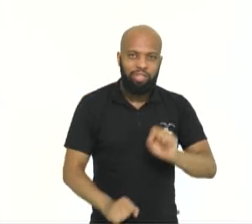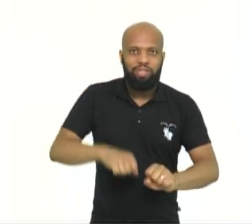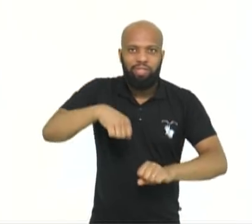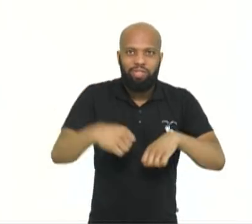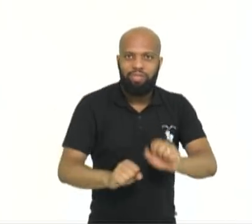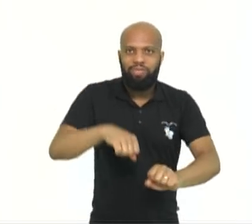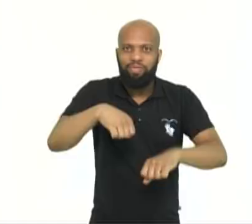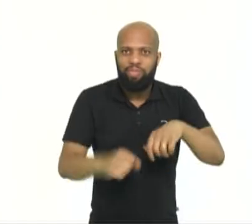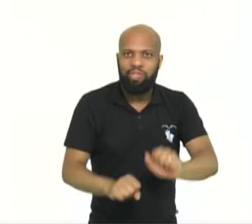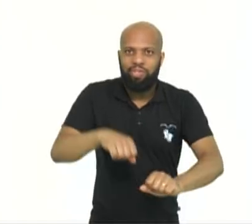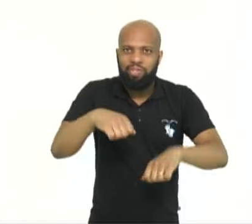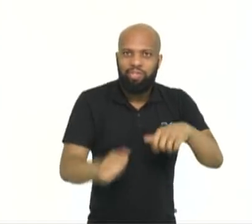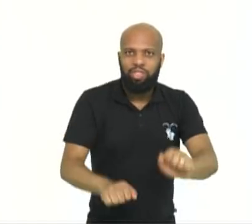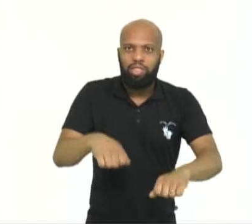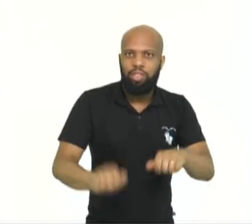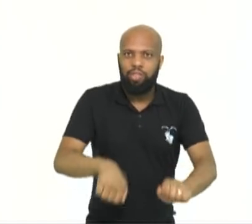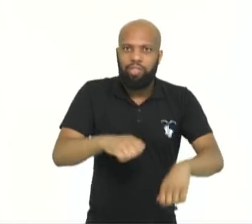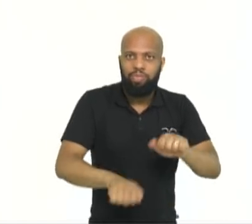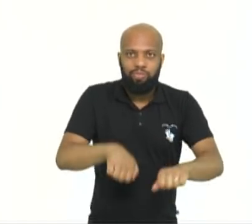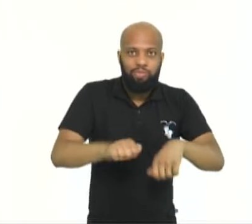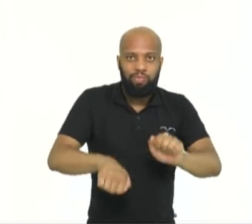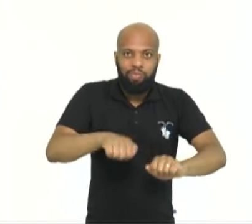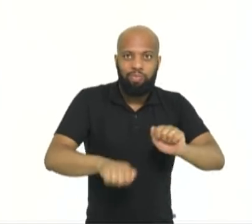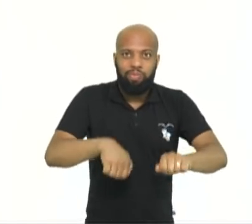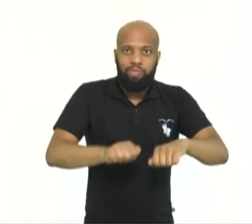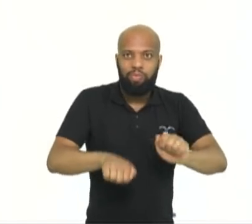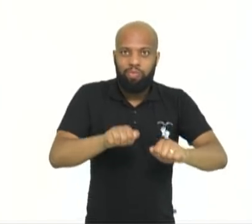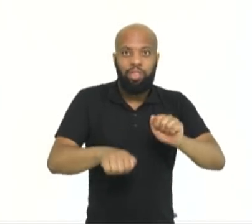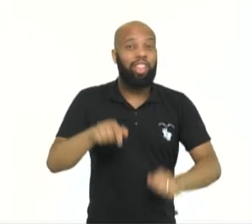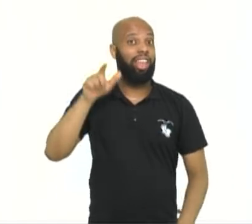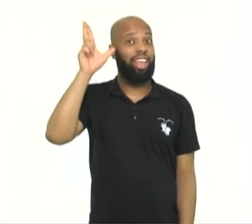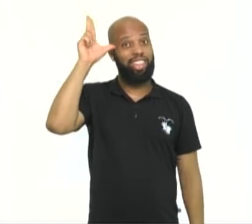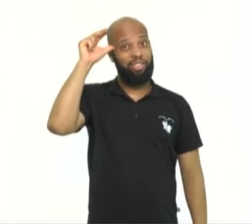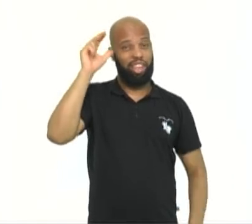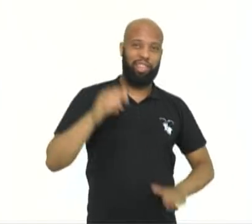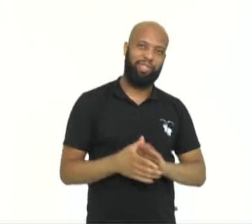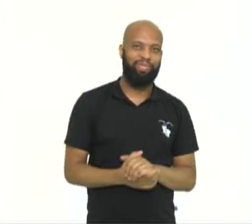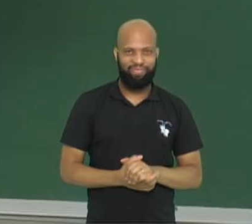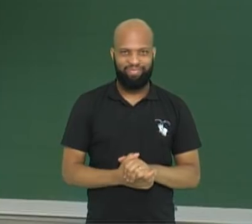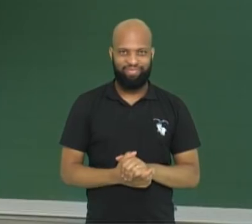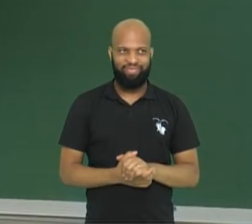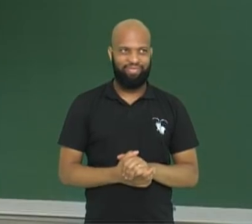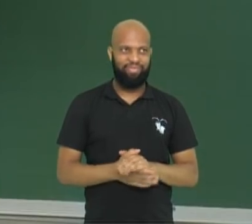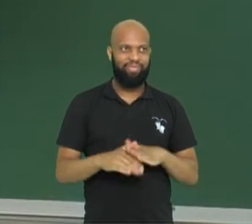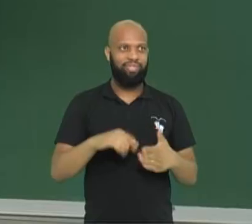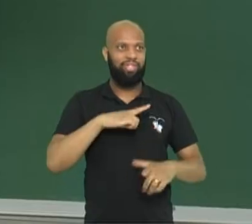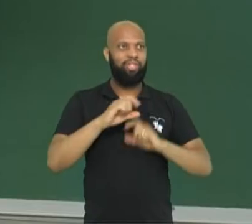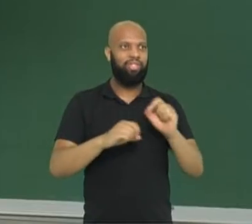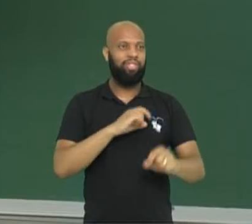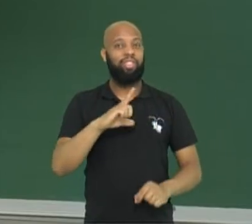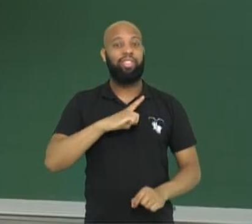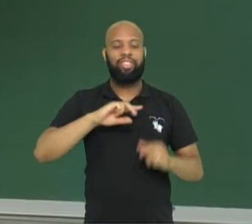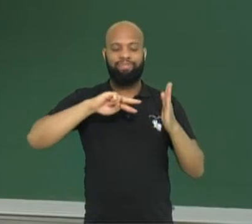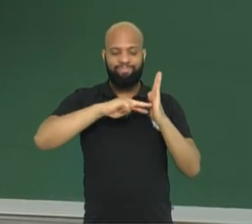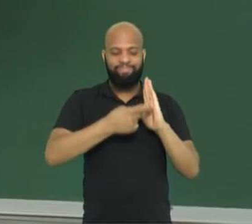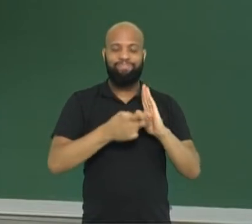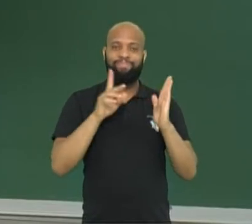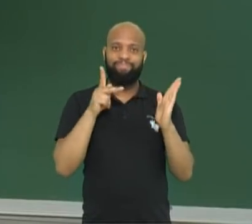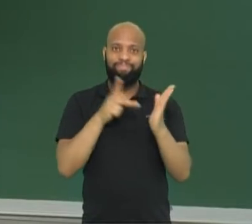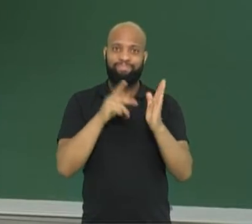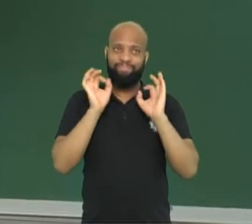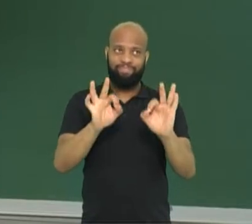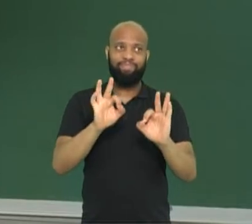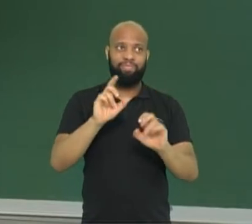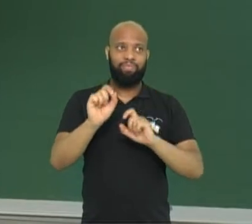certo? Então, provavelmente é um cavalo. Só que se refere, a maioria das vezes, o significado mais preciso é